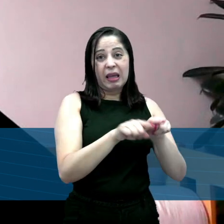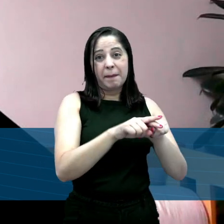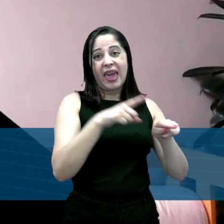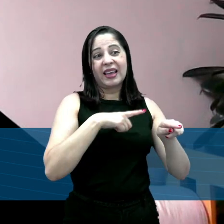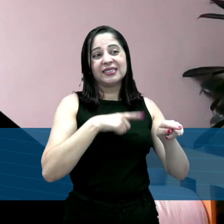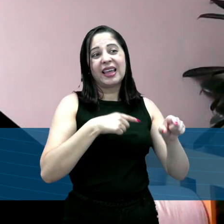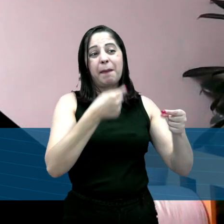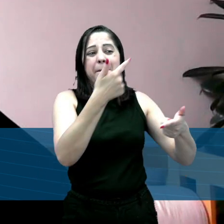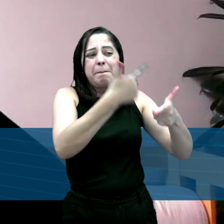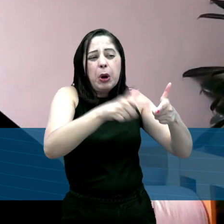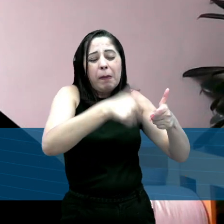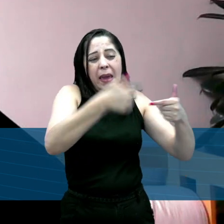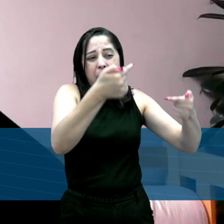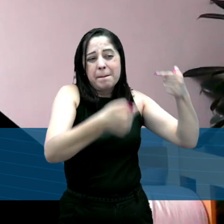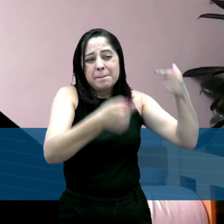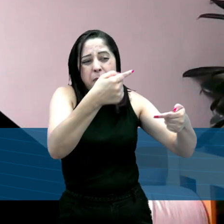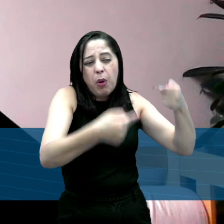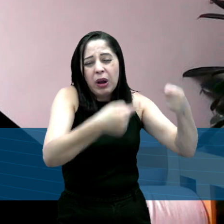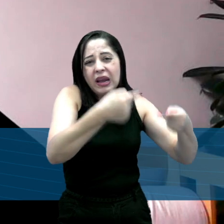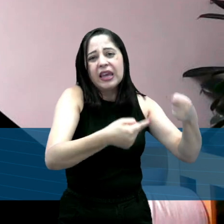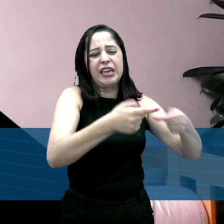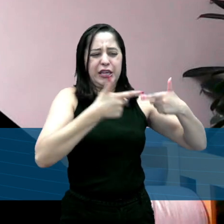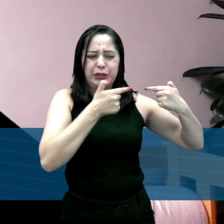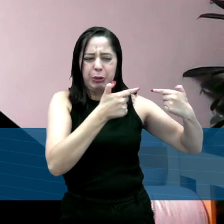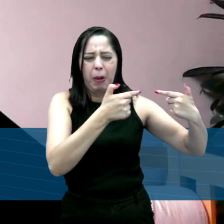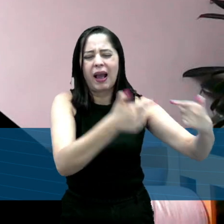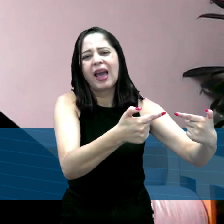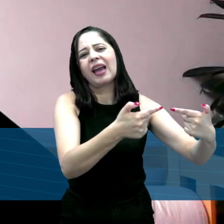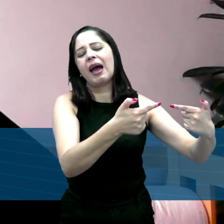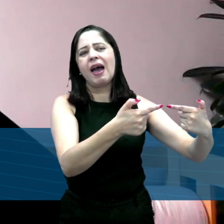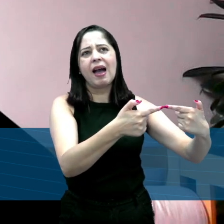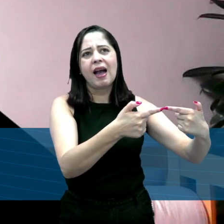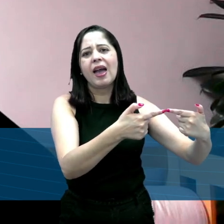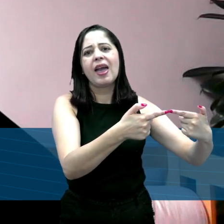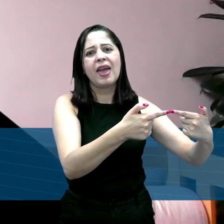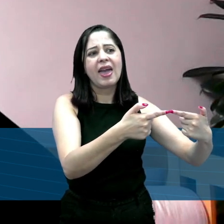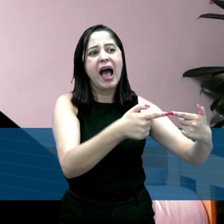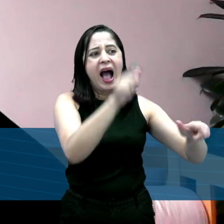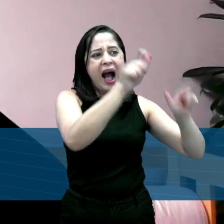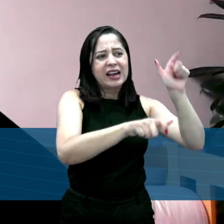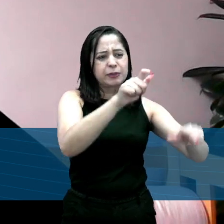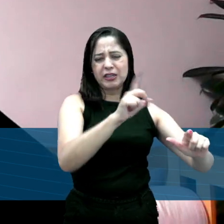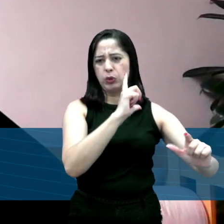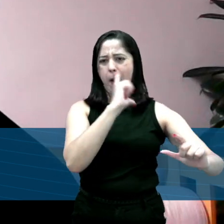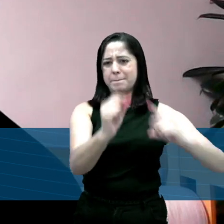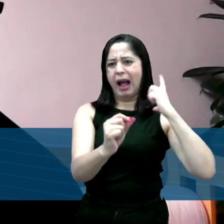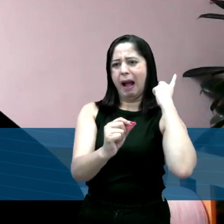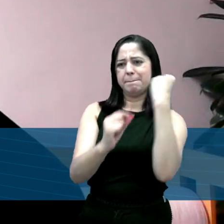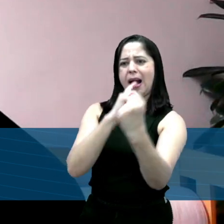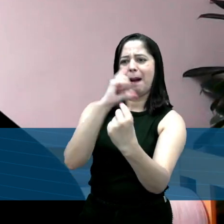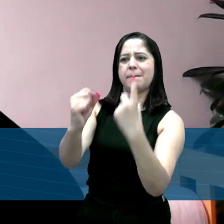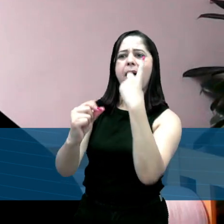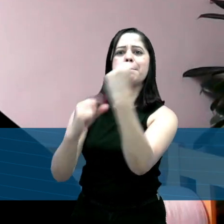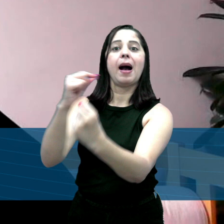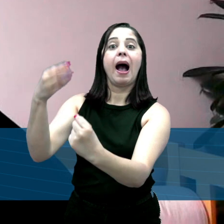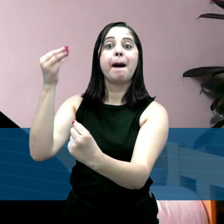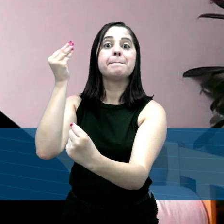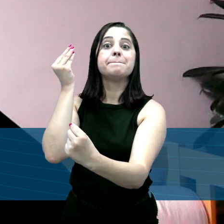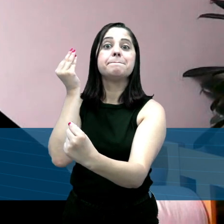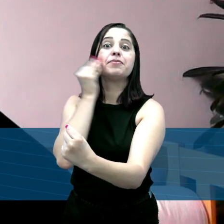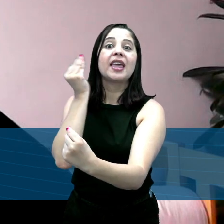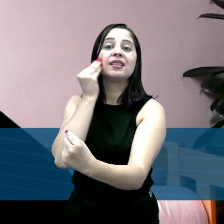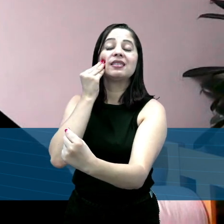você mesmo coloca, o conflito, guerras, refugiados, né? Buscando melhores qualidades de